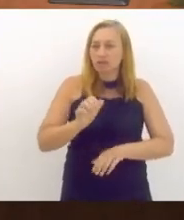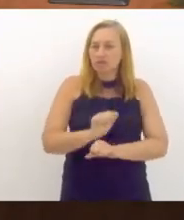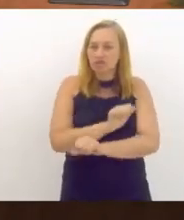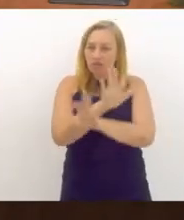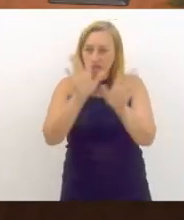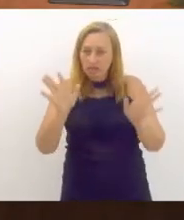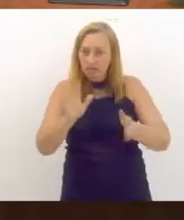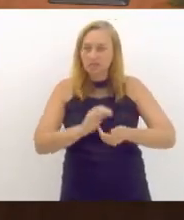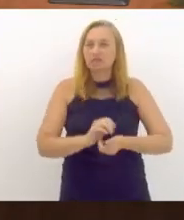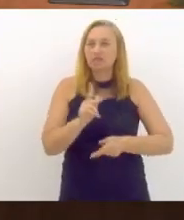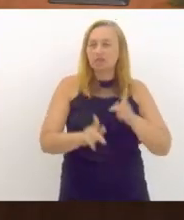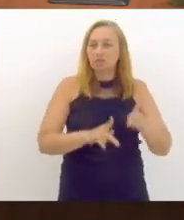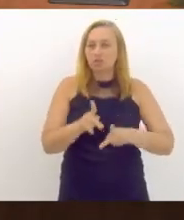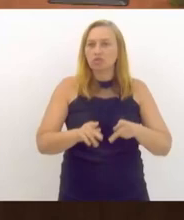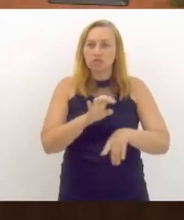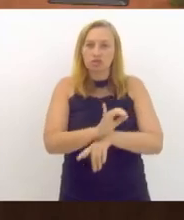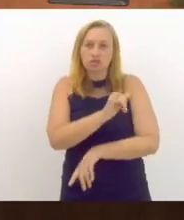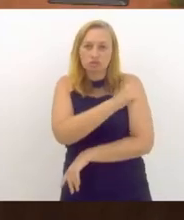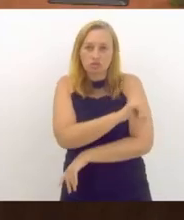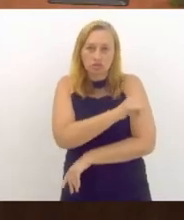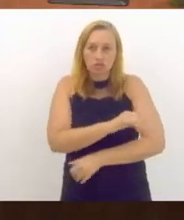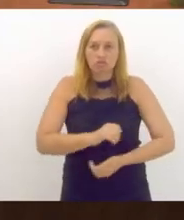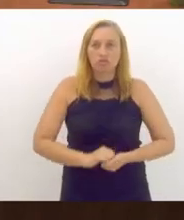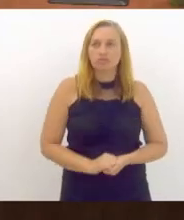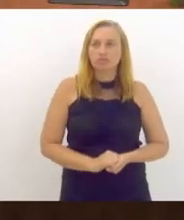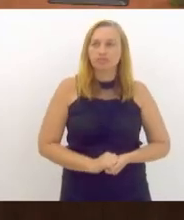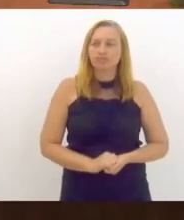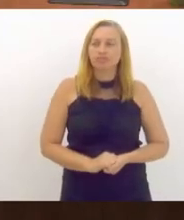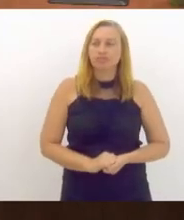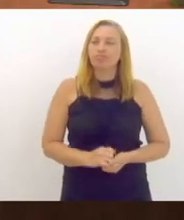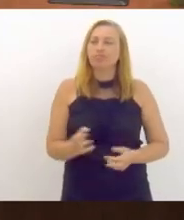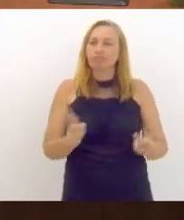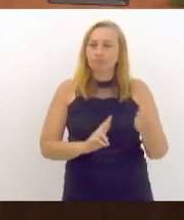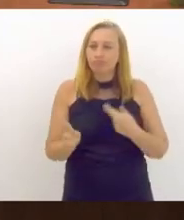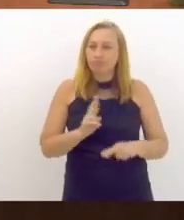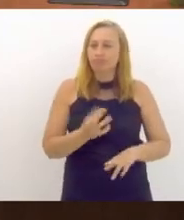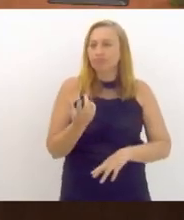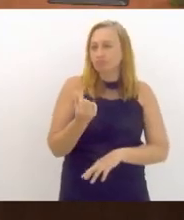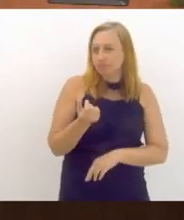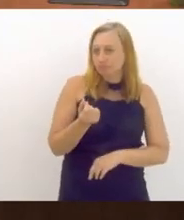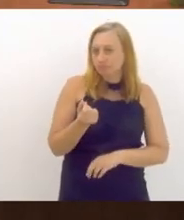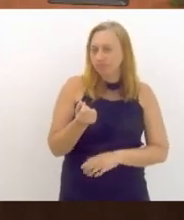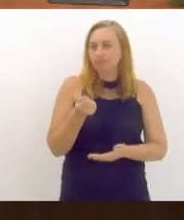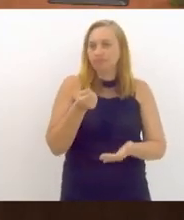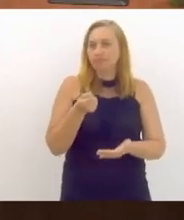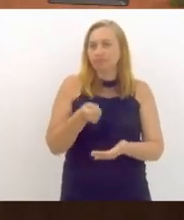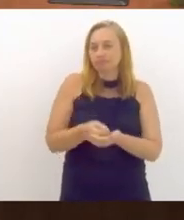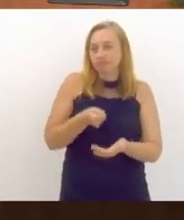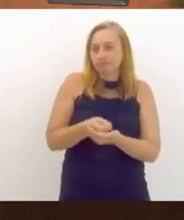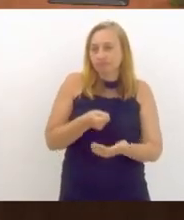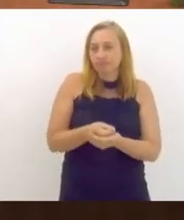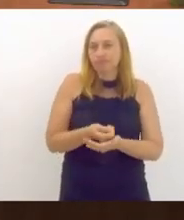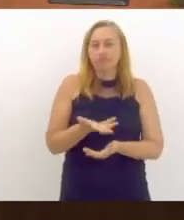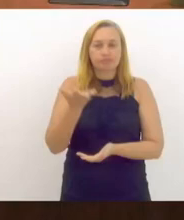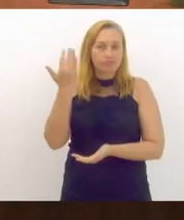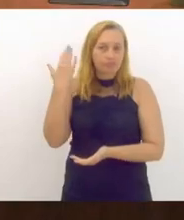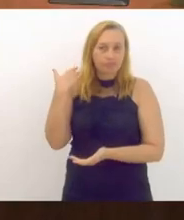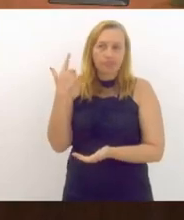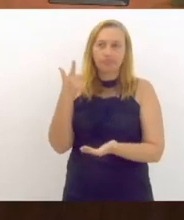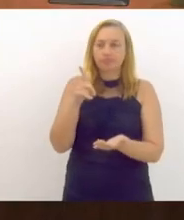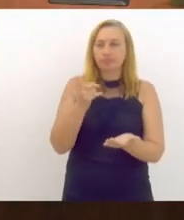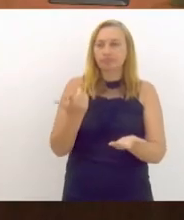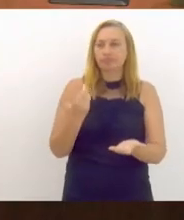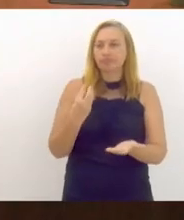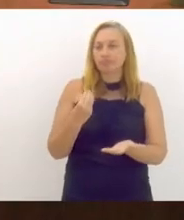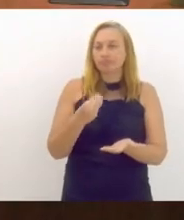transparência à população do Estado do Rio de Janeiro no que se dizia em relação à taxa da COSIP cobrada na época dentro das contas de energia